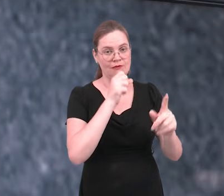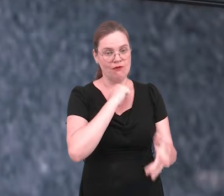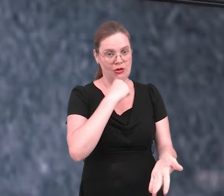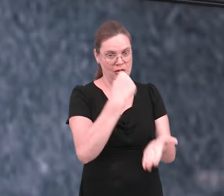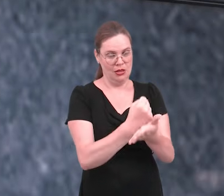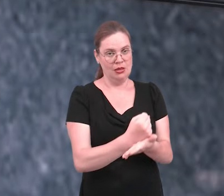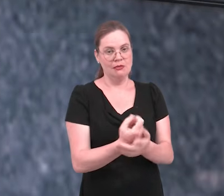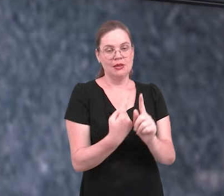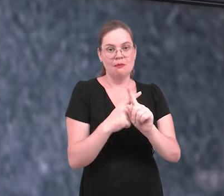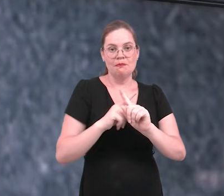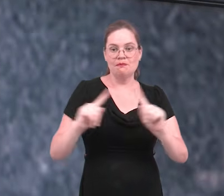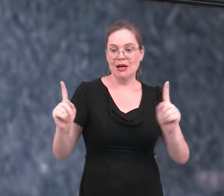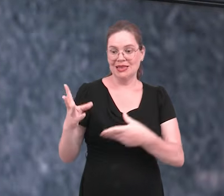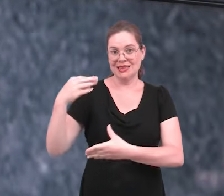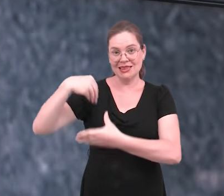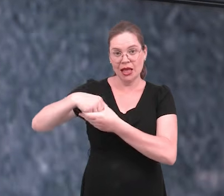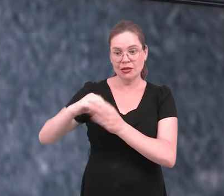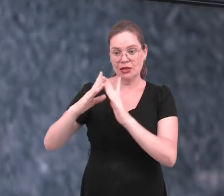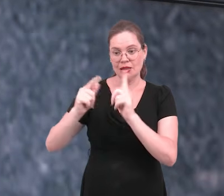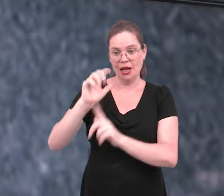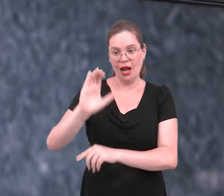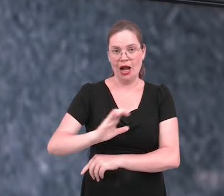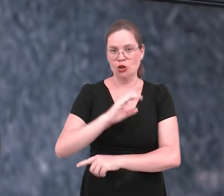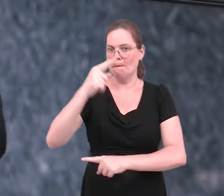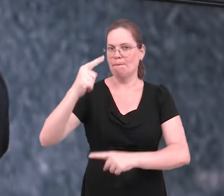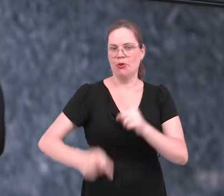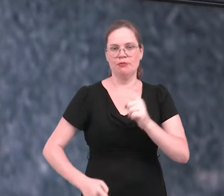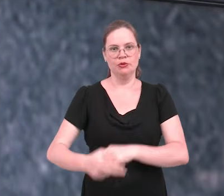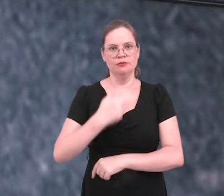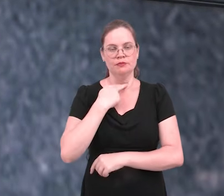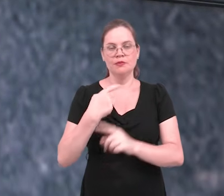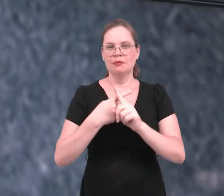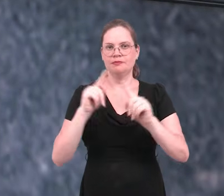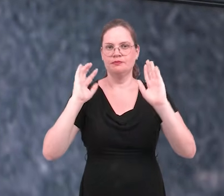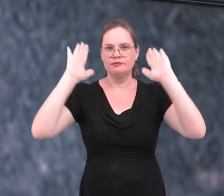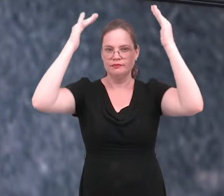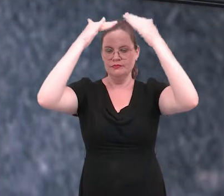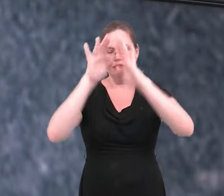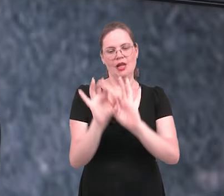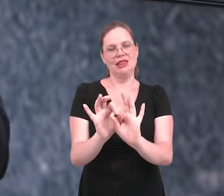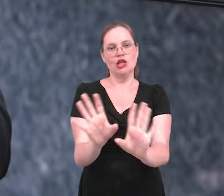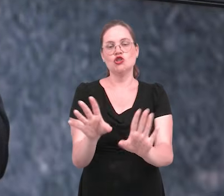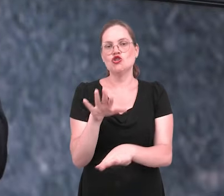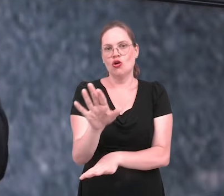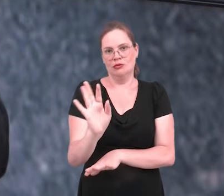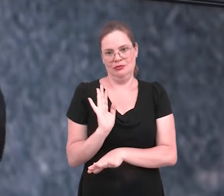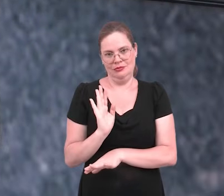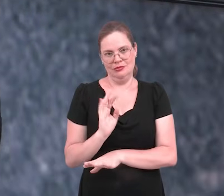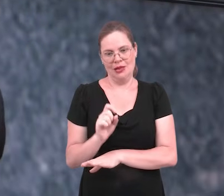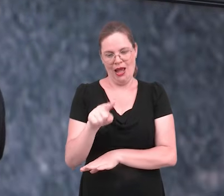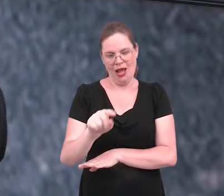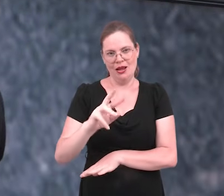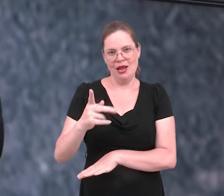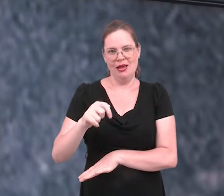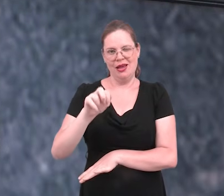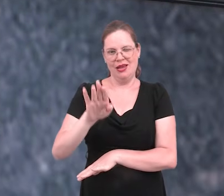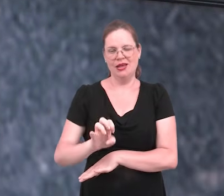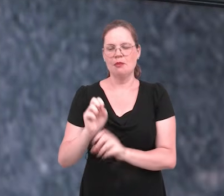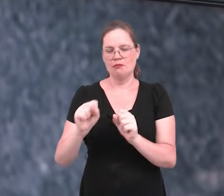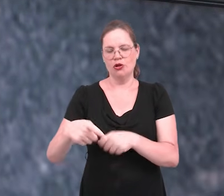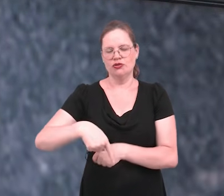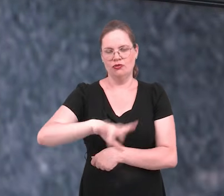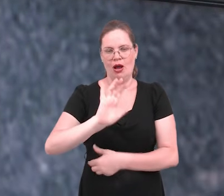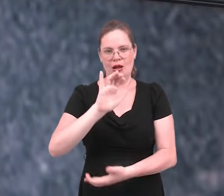mas havia na lei canônica uma proibição a isso. Mas o Papa, na época, deu uma liberação para Henrique VIII casar com